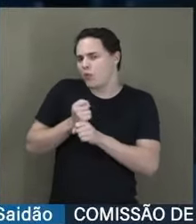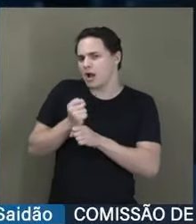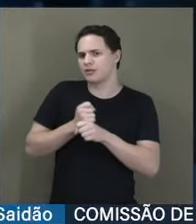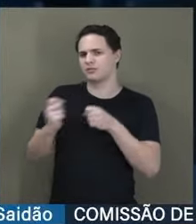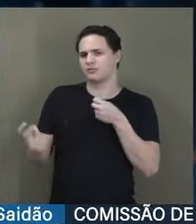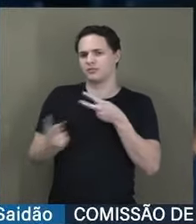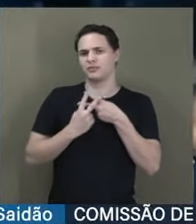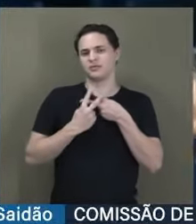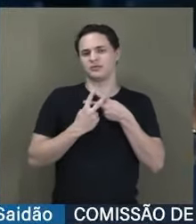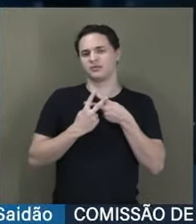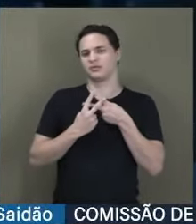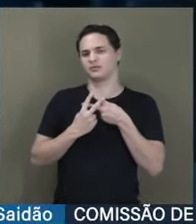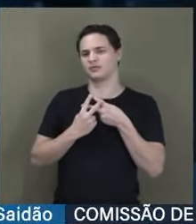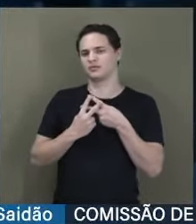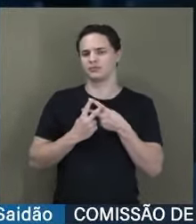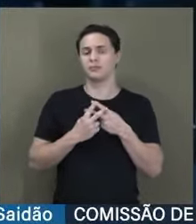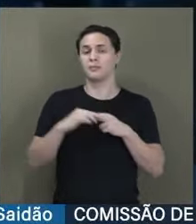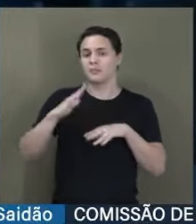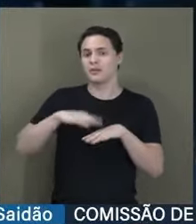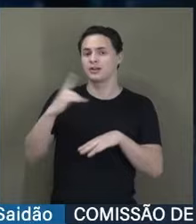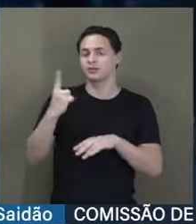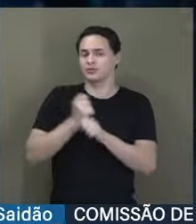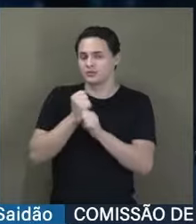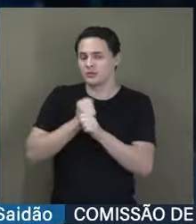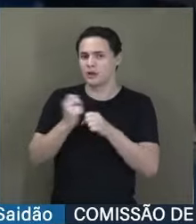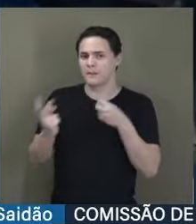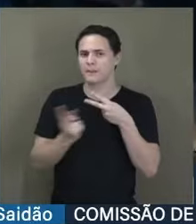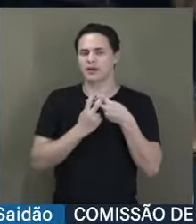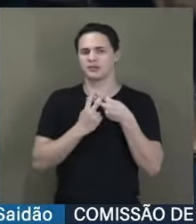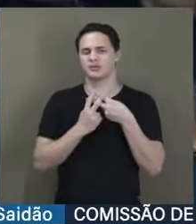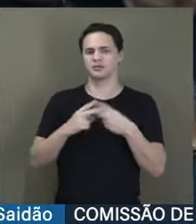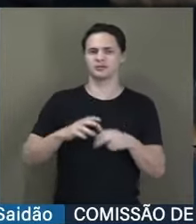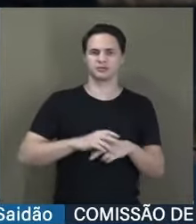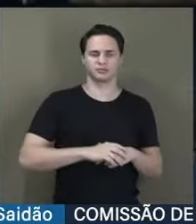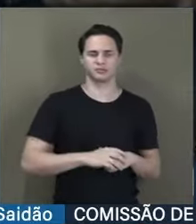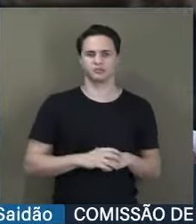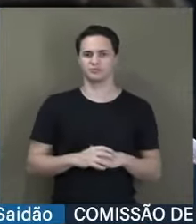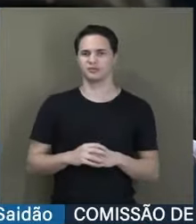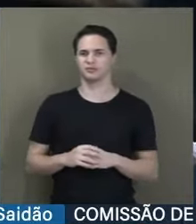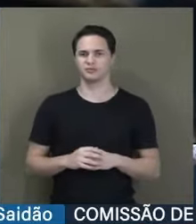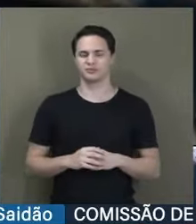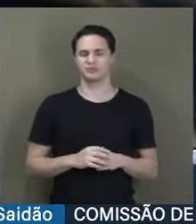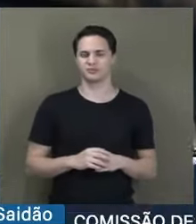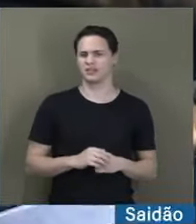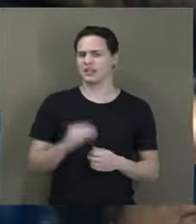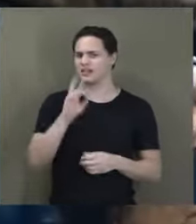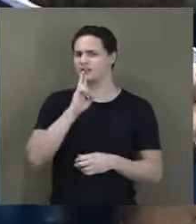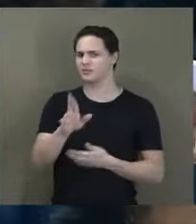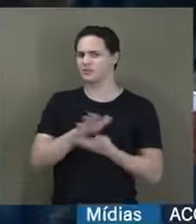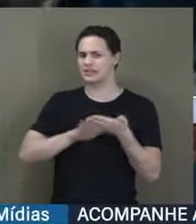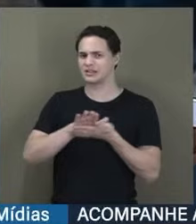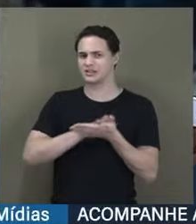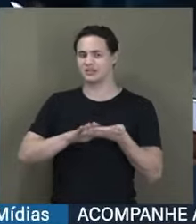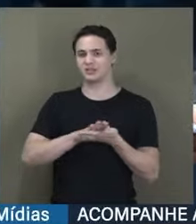Naime, um ano, mais de um ano preso, e a gente fica sem resposta. Então,